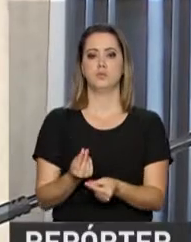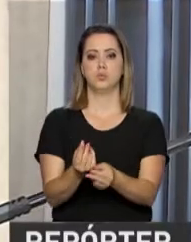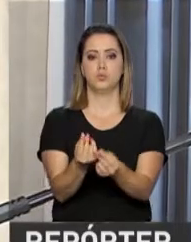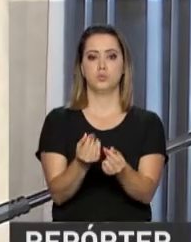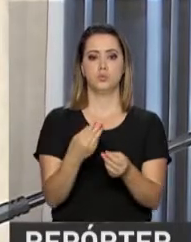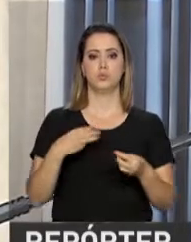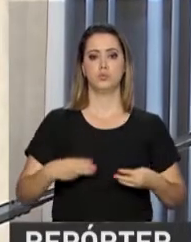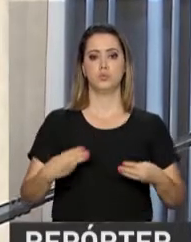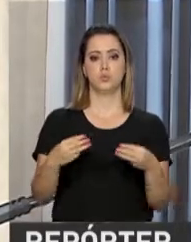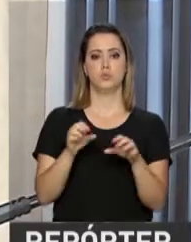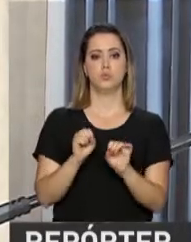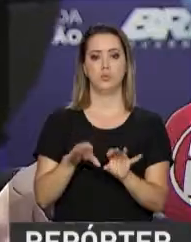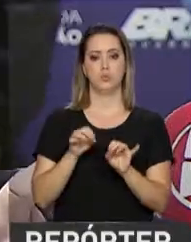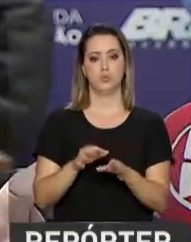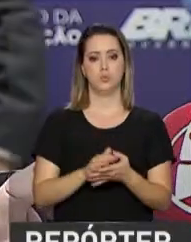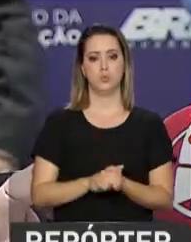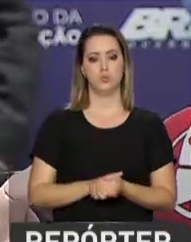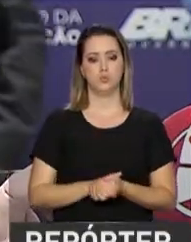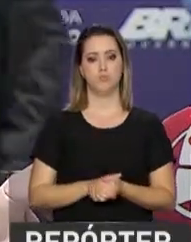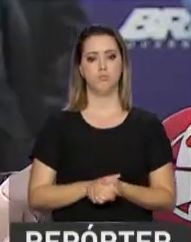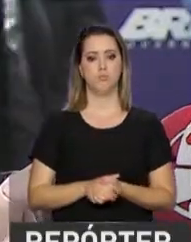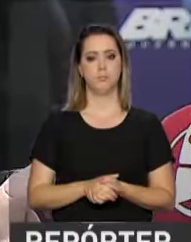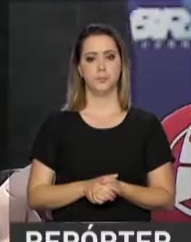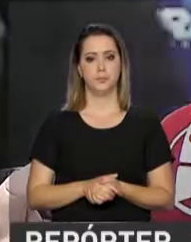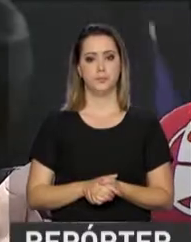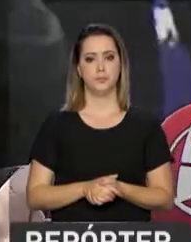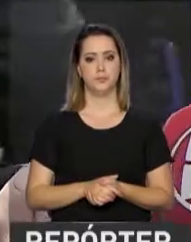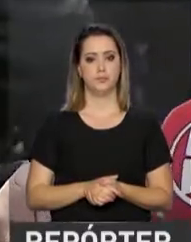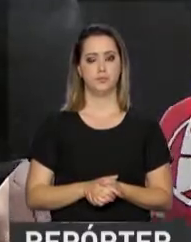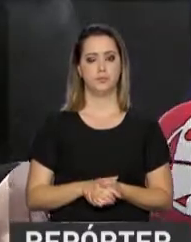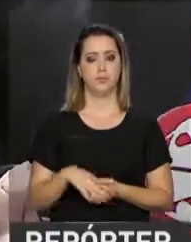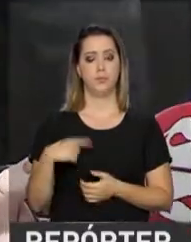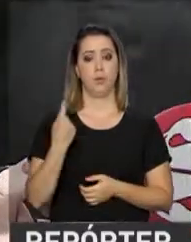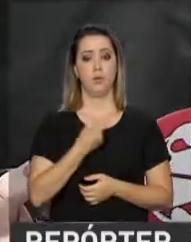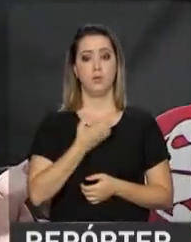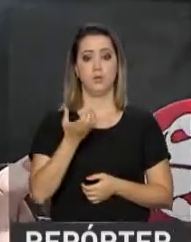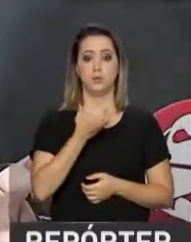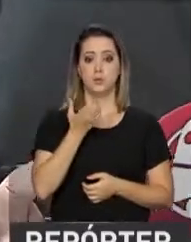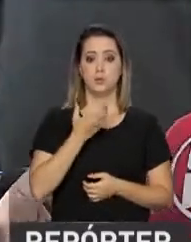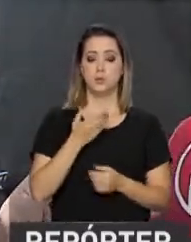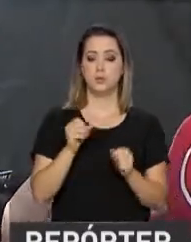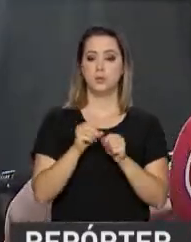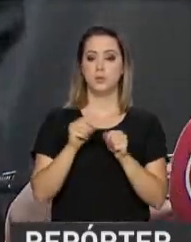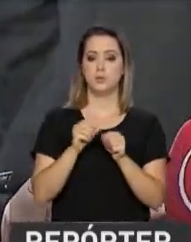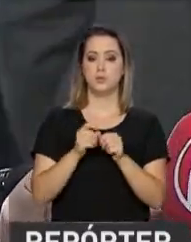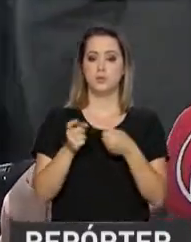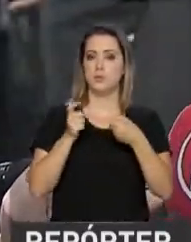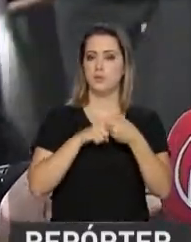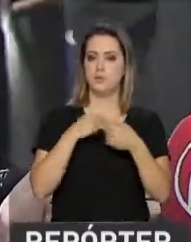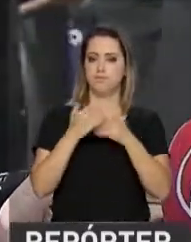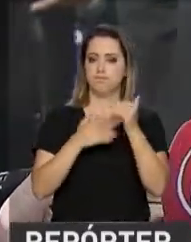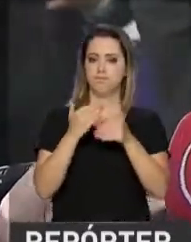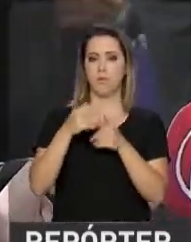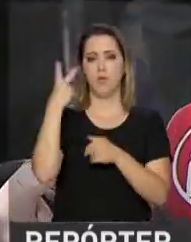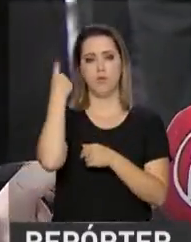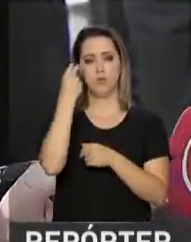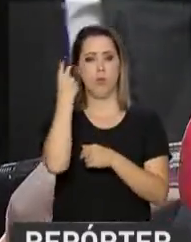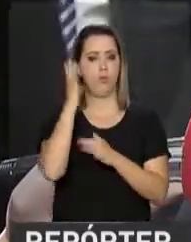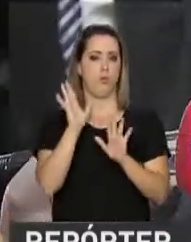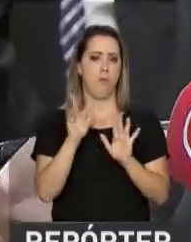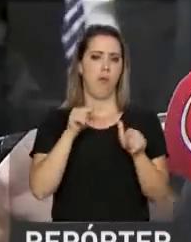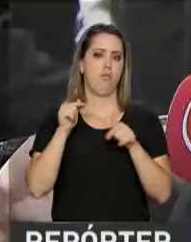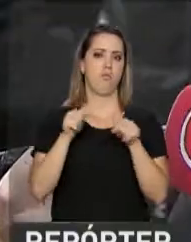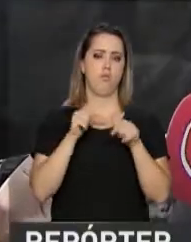do ministério da educação a lógica de fazer com que a gente tenha restabelecido à normalidade de funcionamento